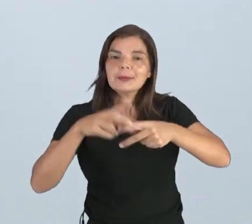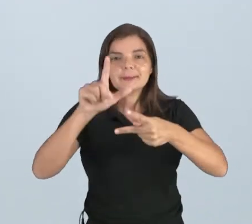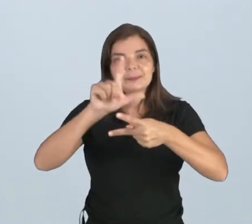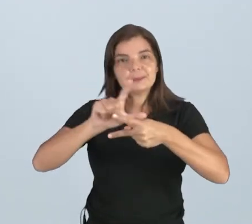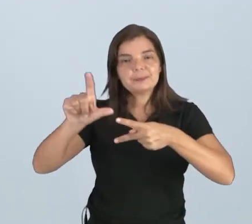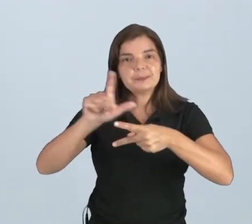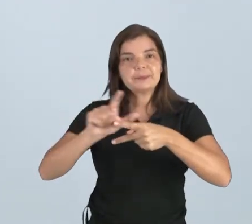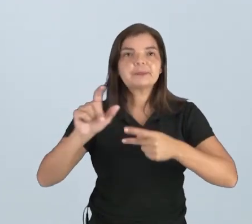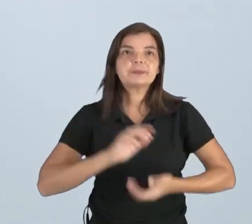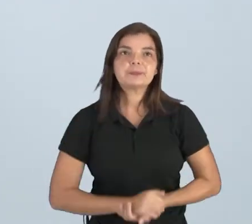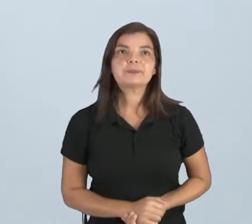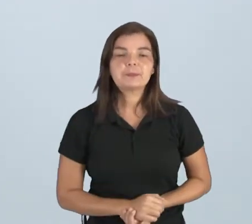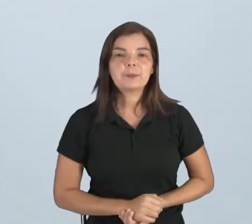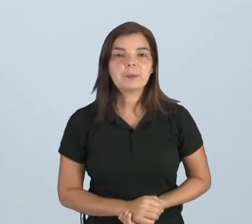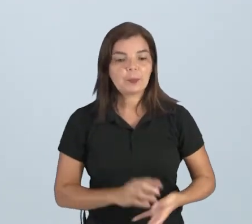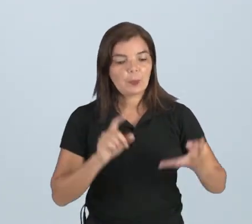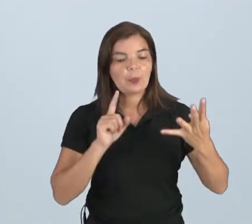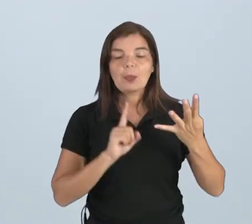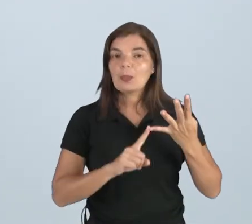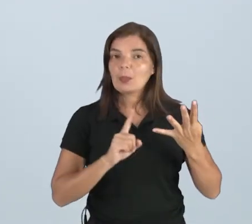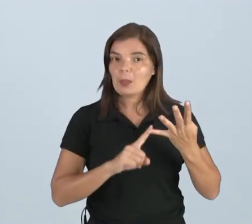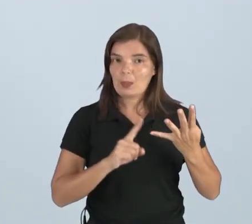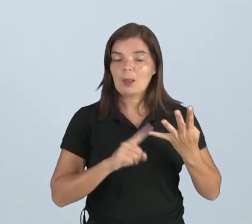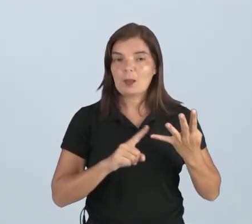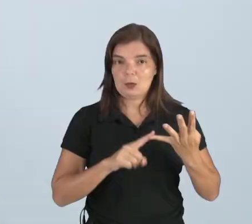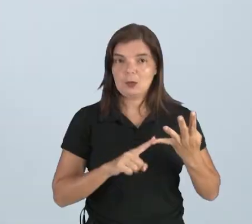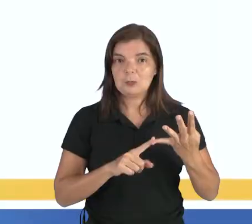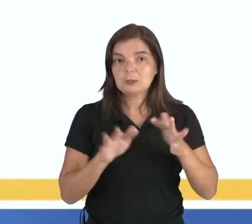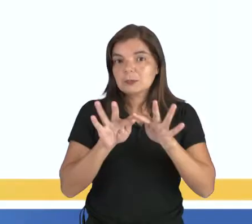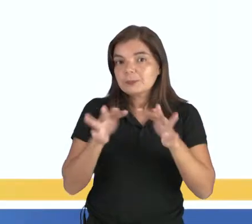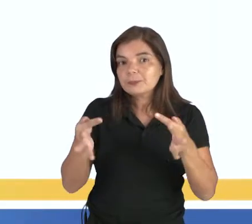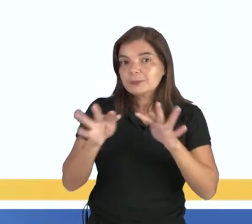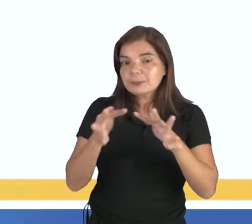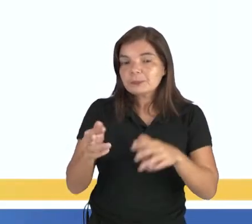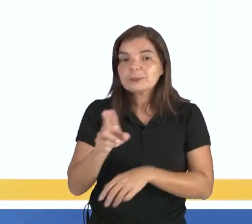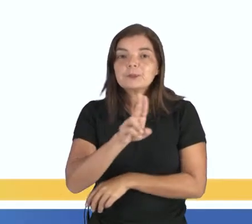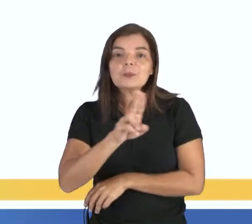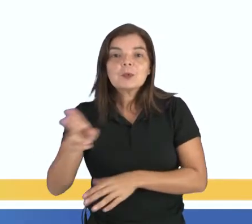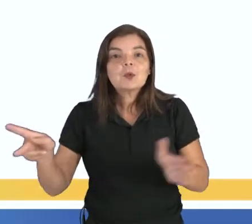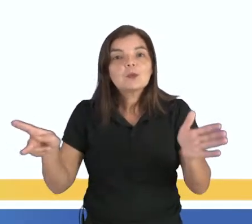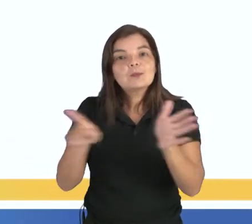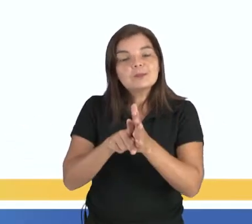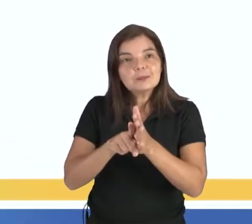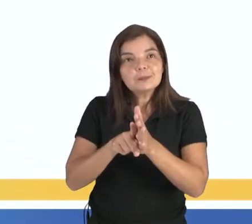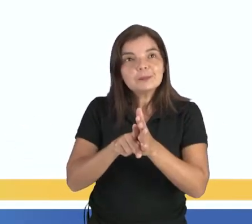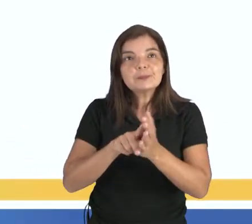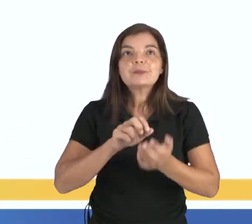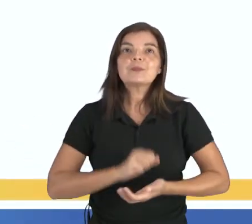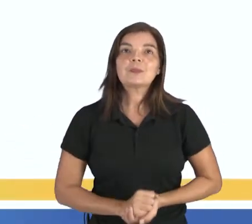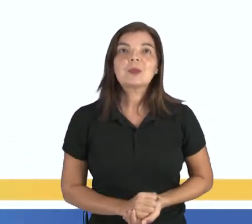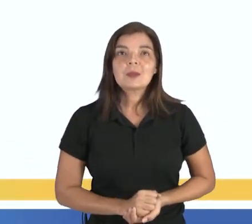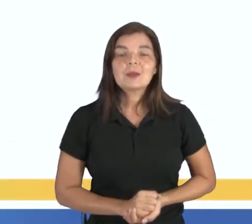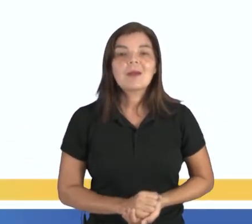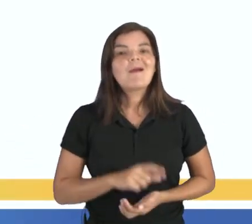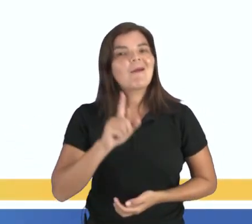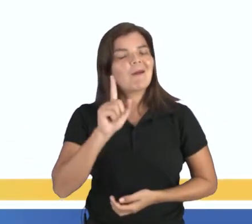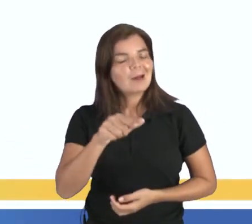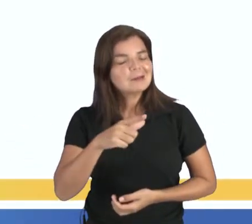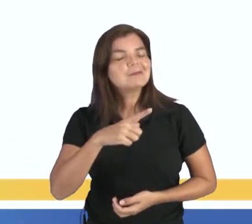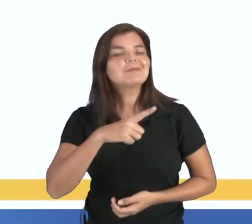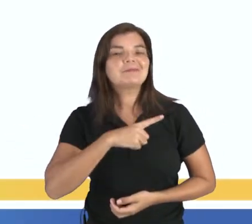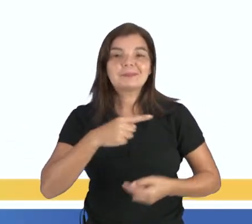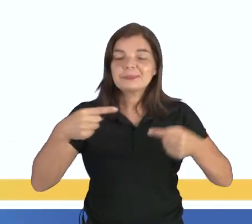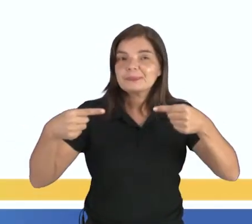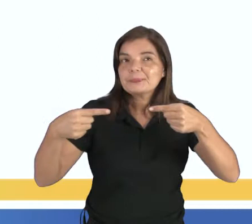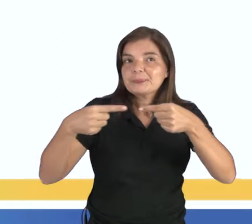plural. Quarto caso, no caso de sujeito simples. Quando os nomes próprios, há nomes próprios,